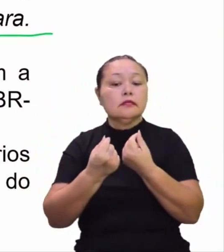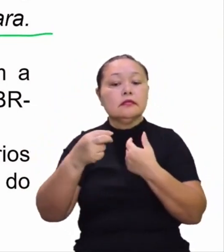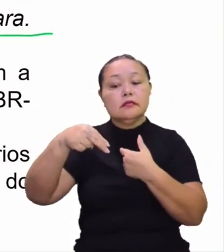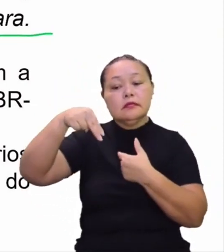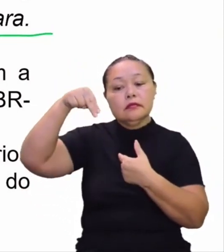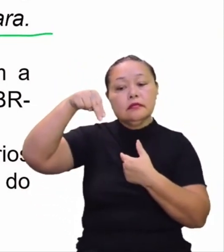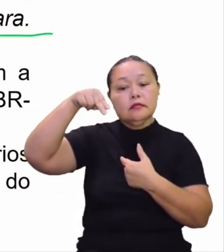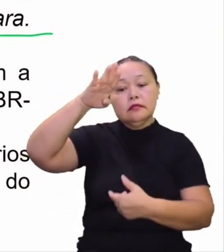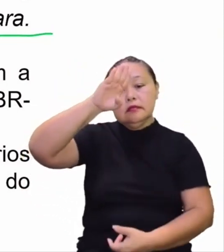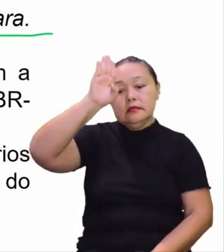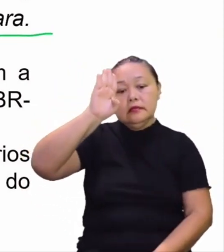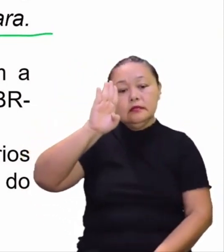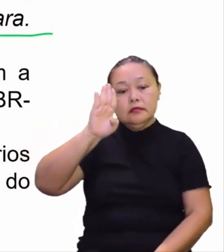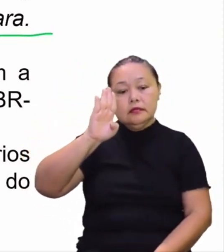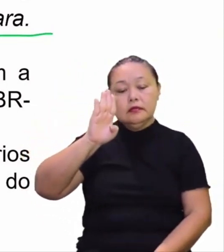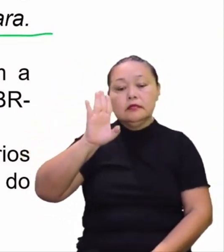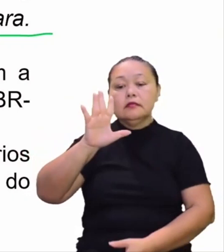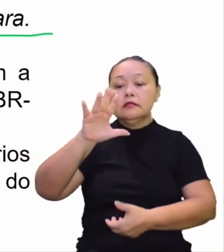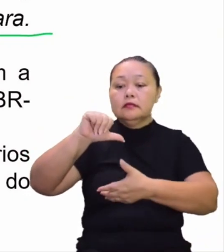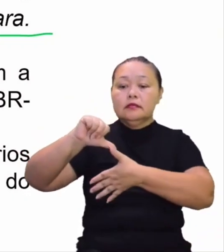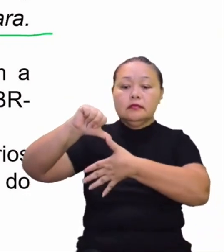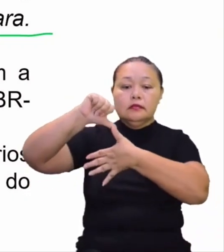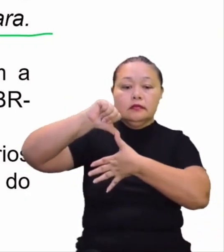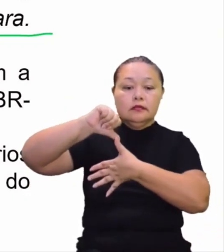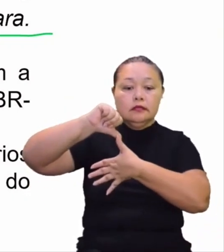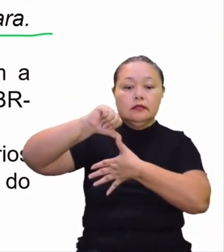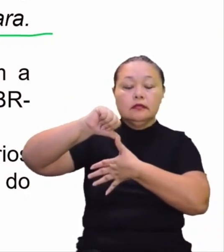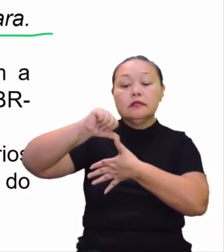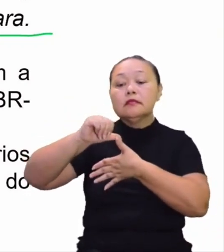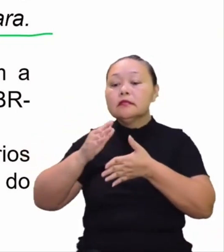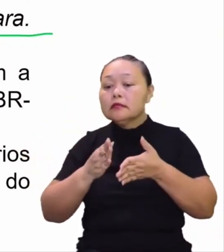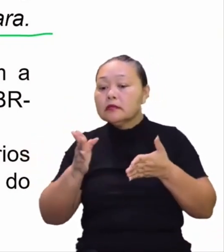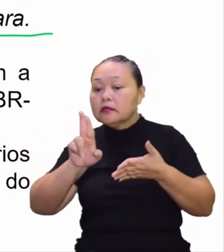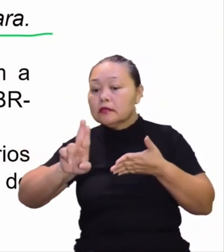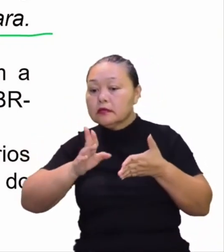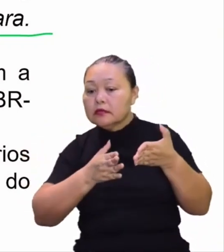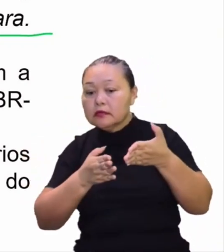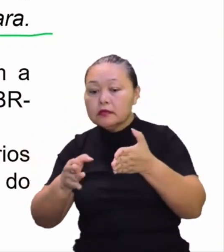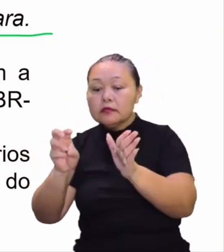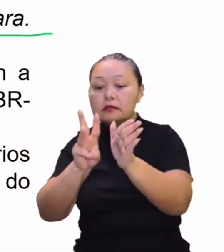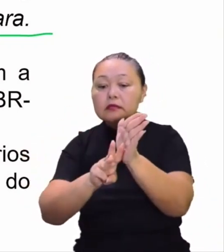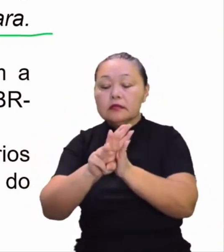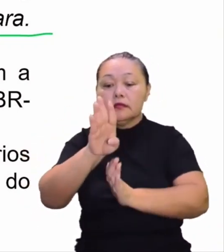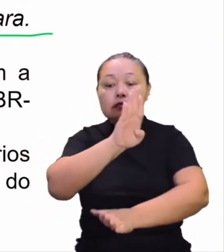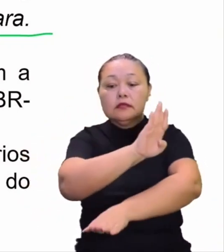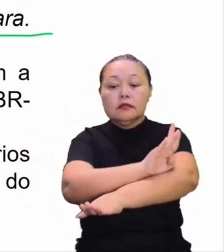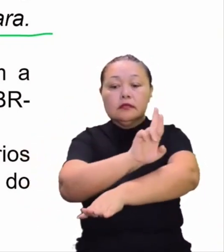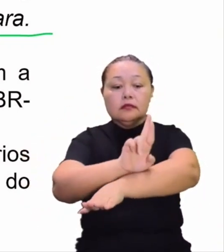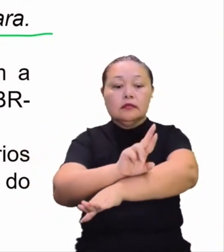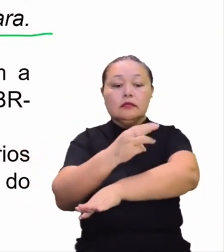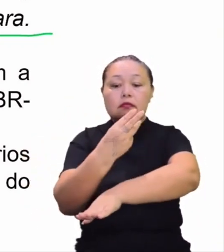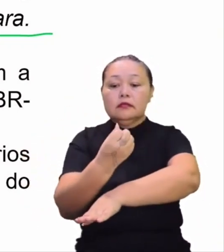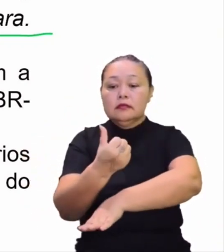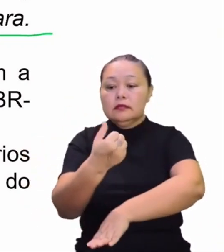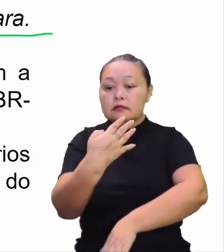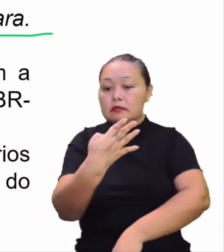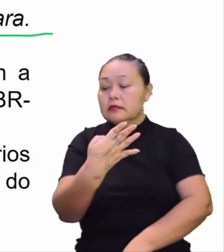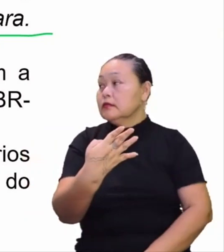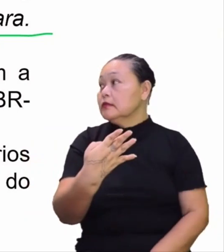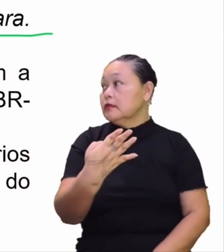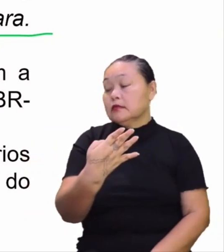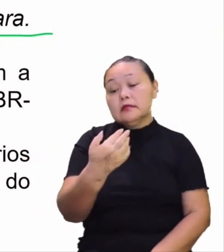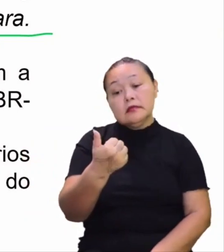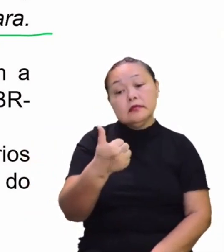conexão comercial do norte do Brasil com a América do Sul pela hidrovia do Madeira e a